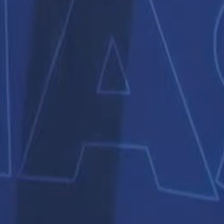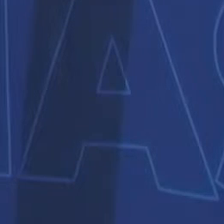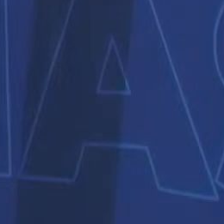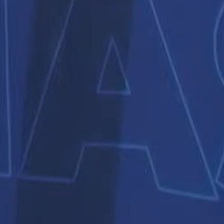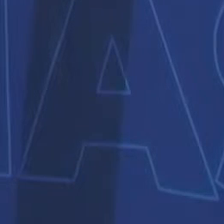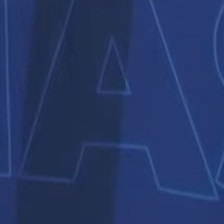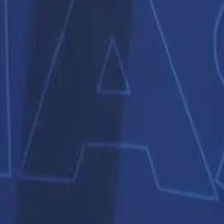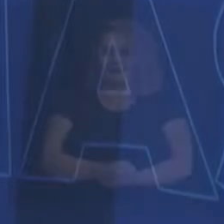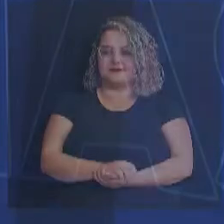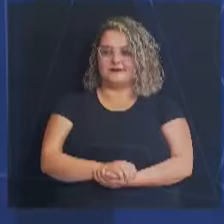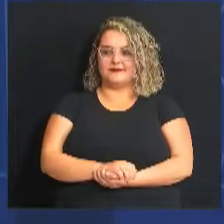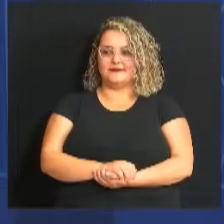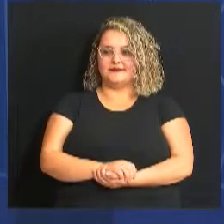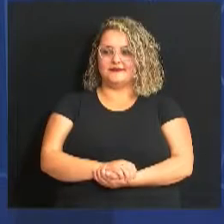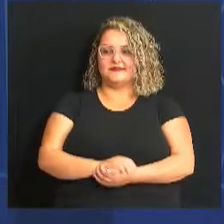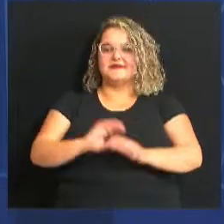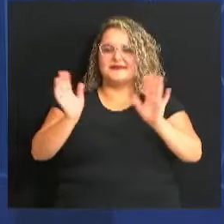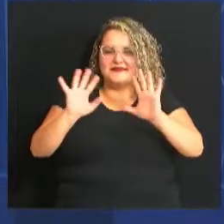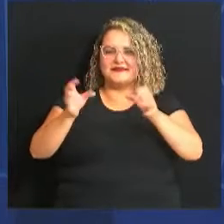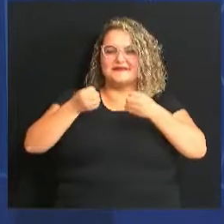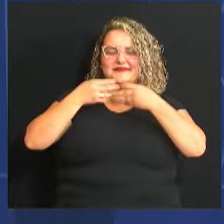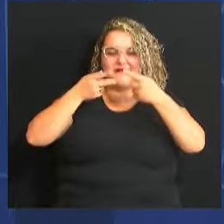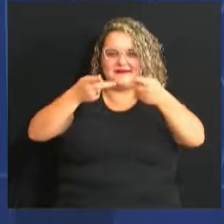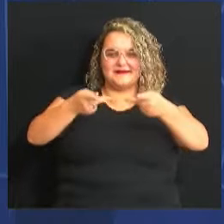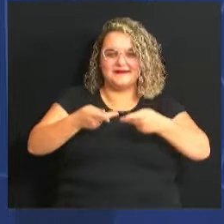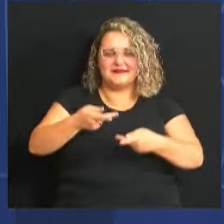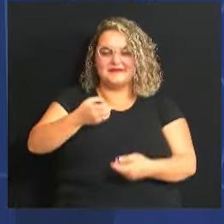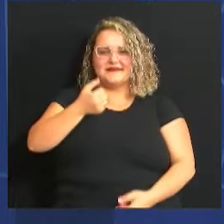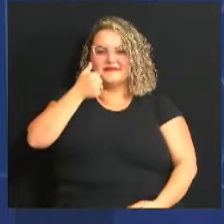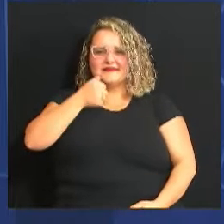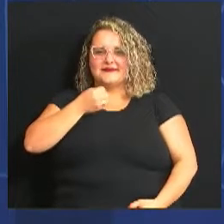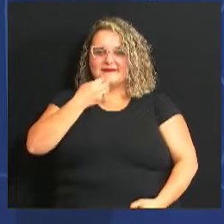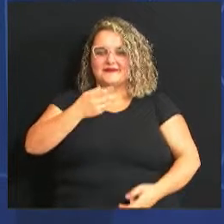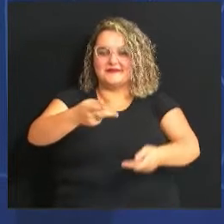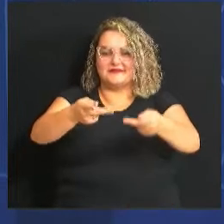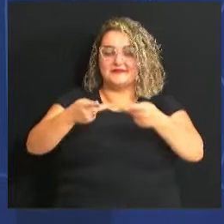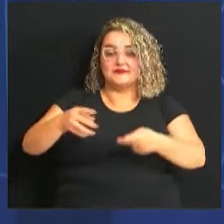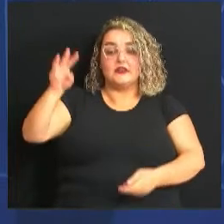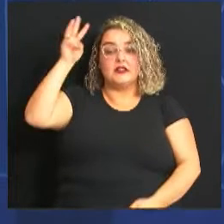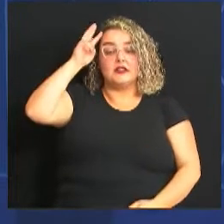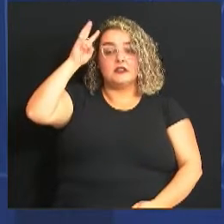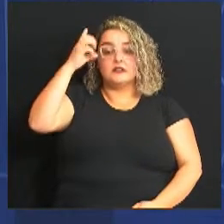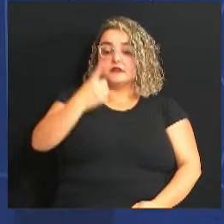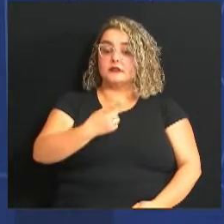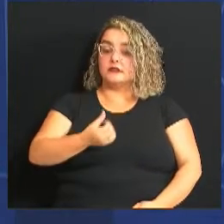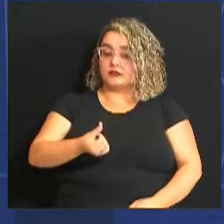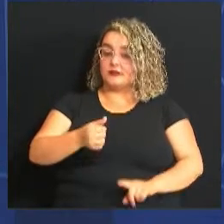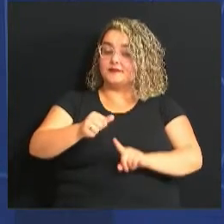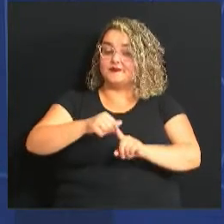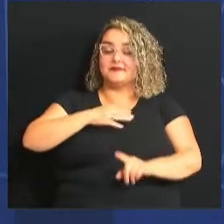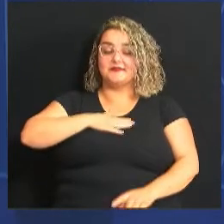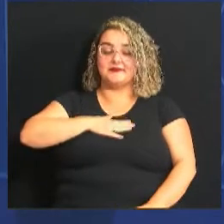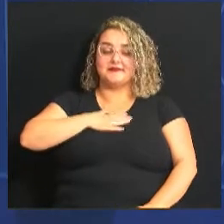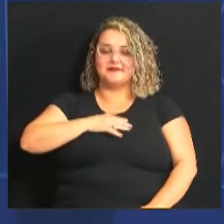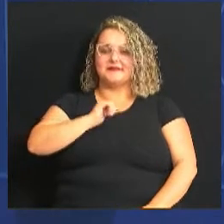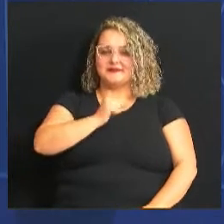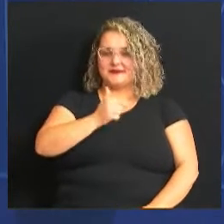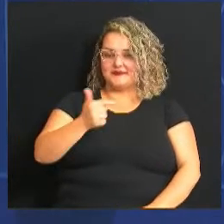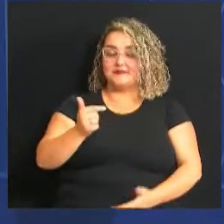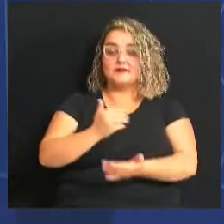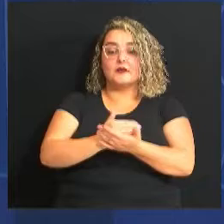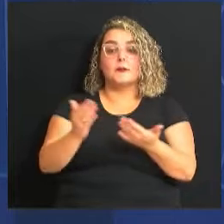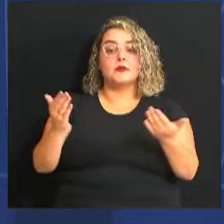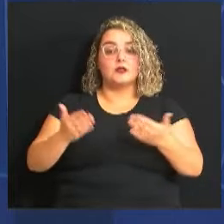Olá, seja bem-vinda, seja bem-vindo. Terça-feira, 16 de agosto de 2022. Começa agora o